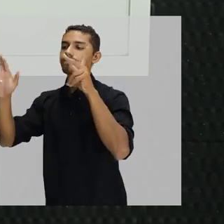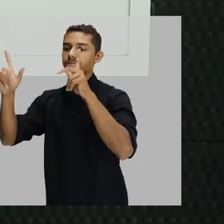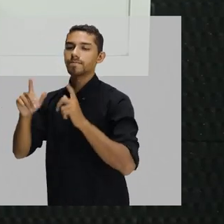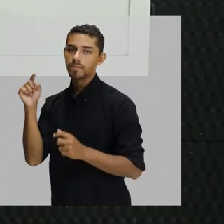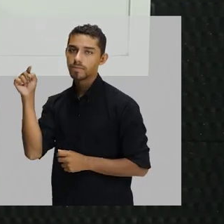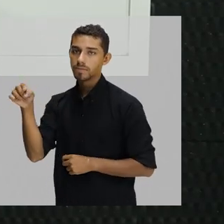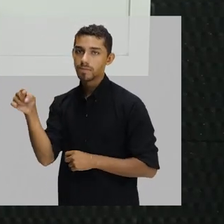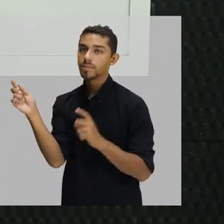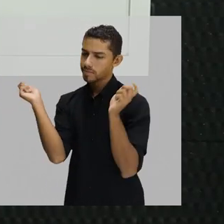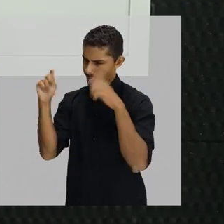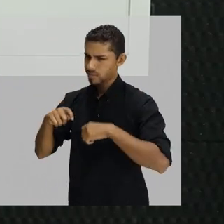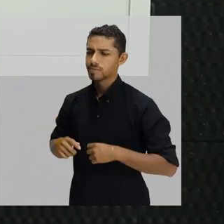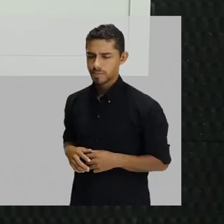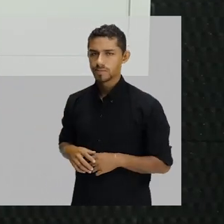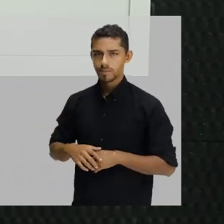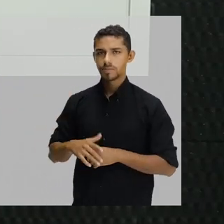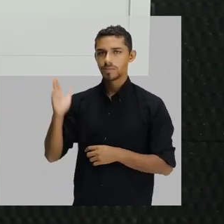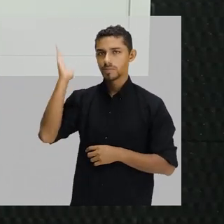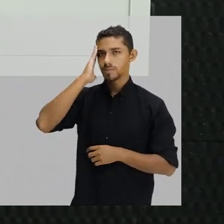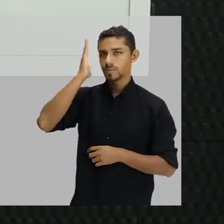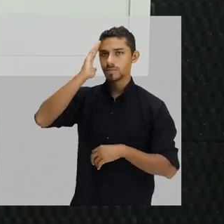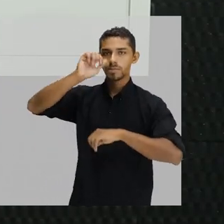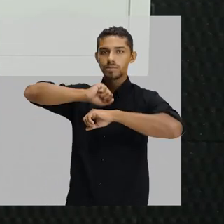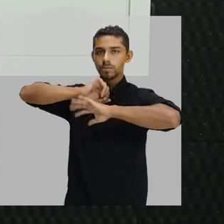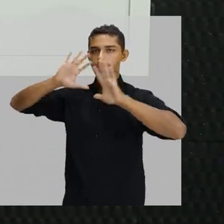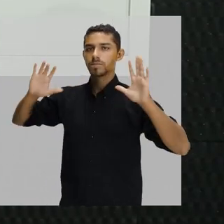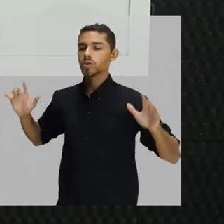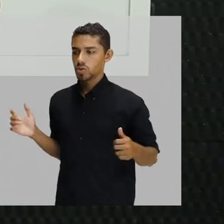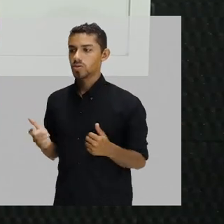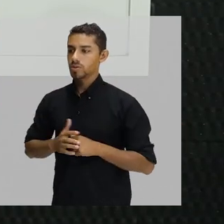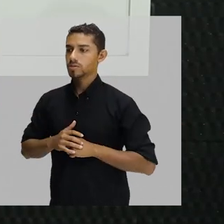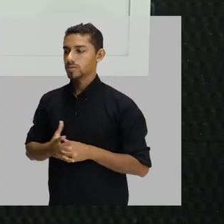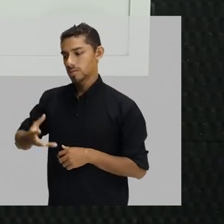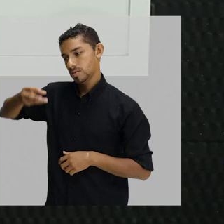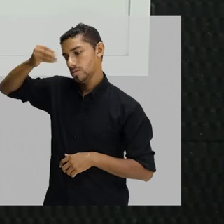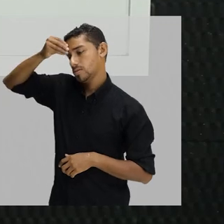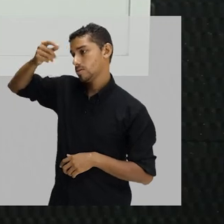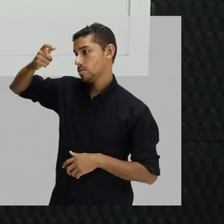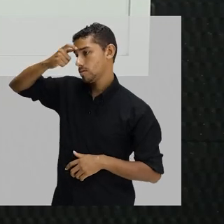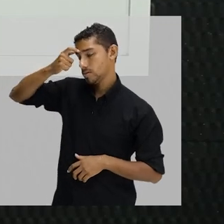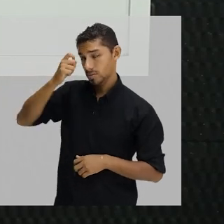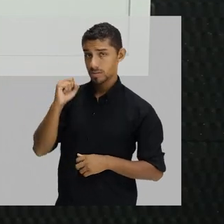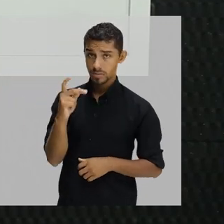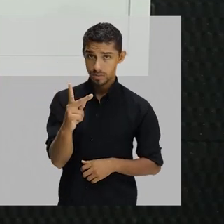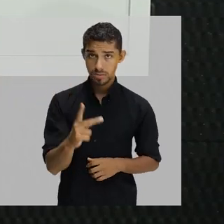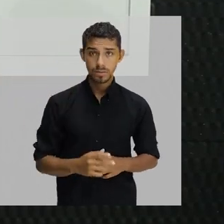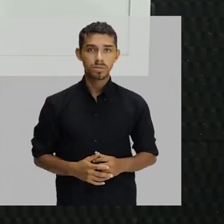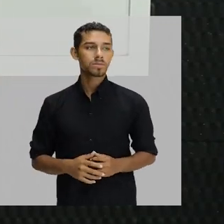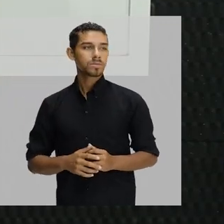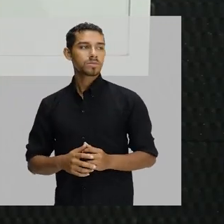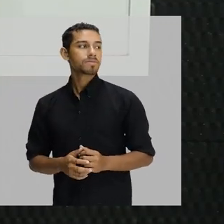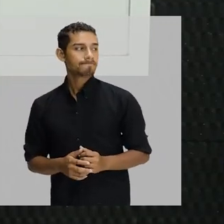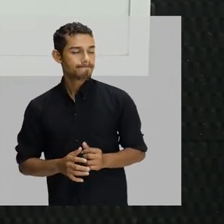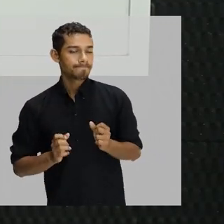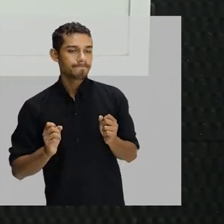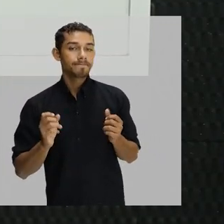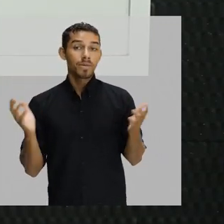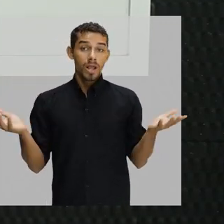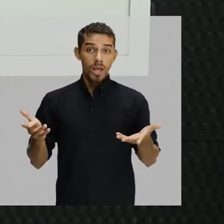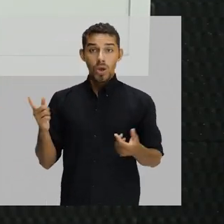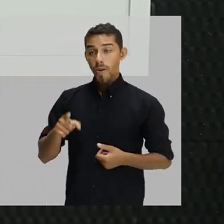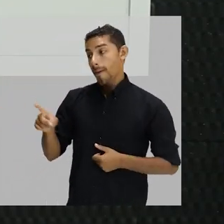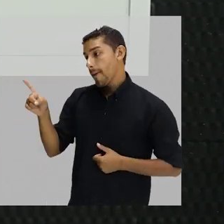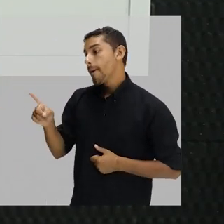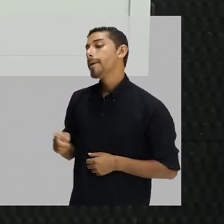diferenciação ela precisa ser muito bem fincada em nossa consciência. Ok? Agora, veja só.